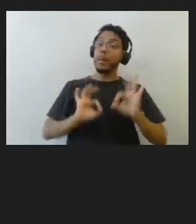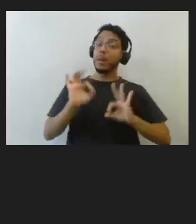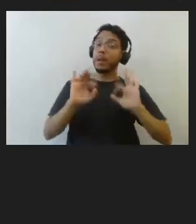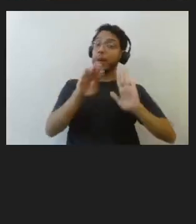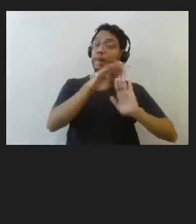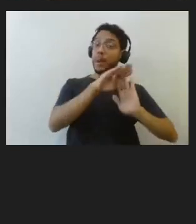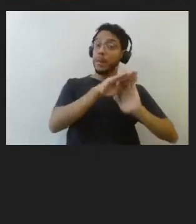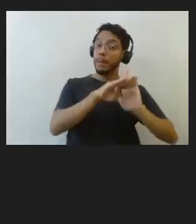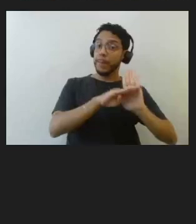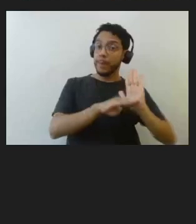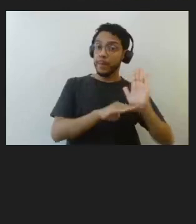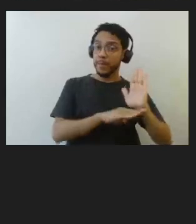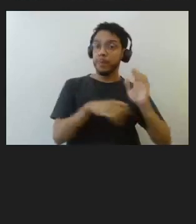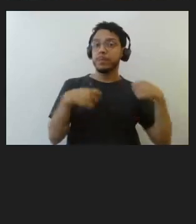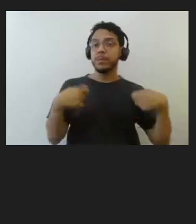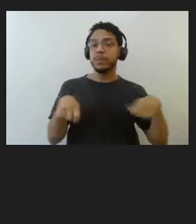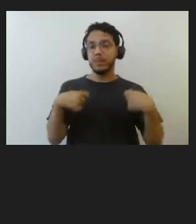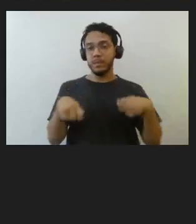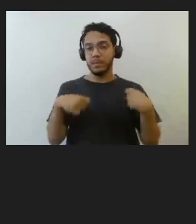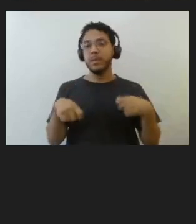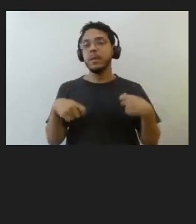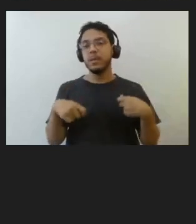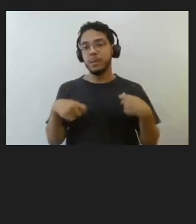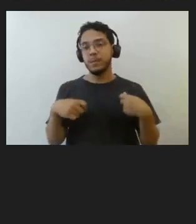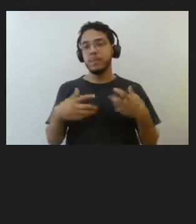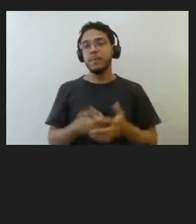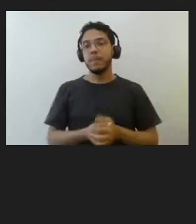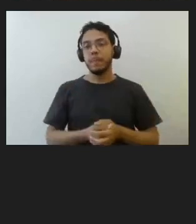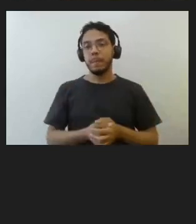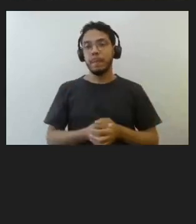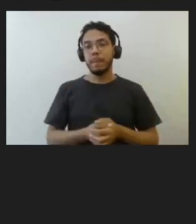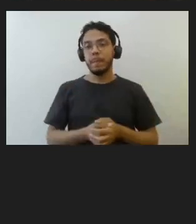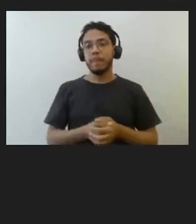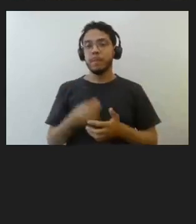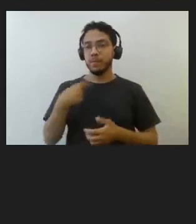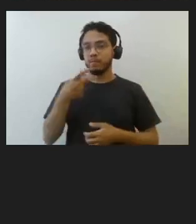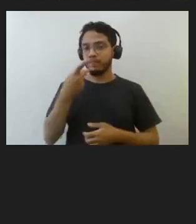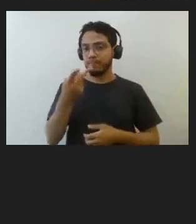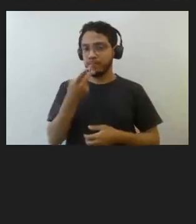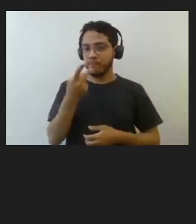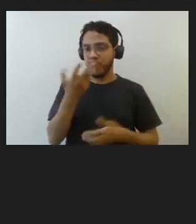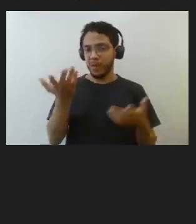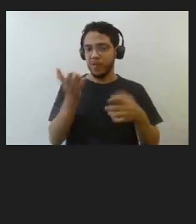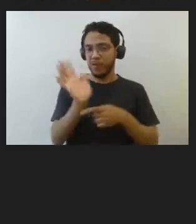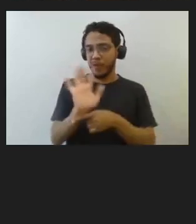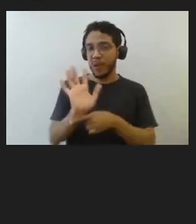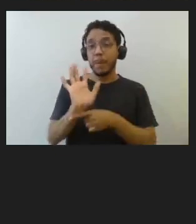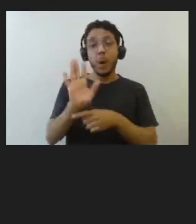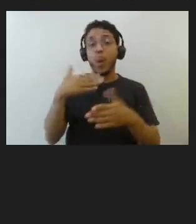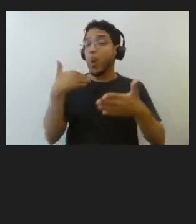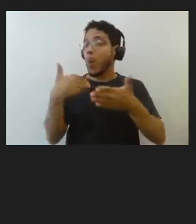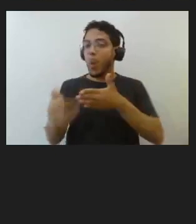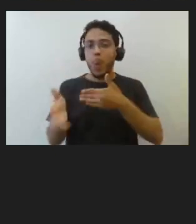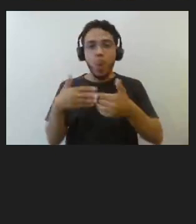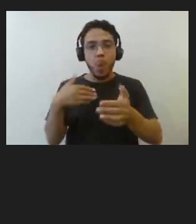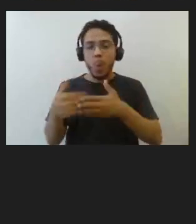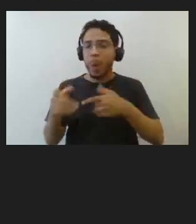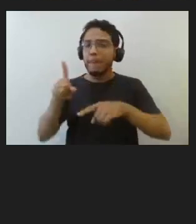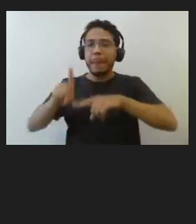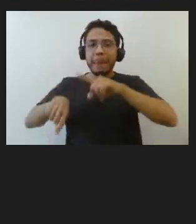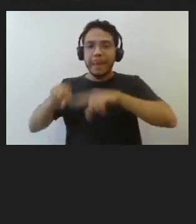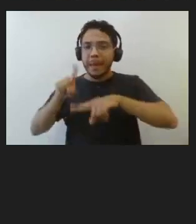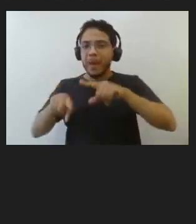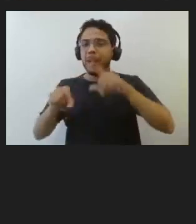que a gente vai fazer. E isso, eu estou falando aqui para o vídeo, mas em qualquer formato de material que nós